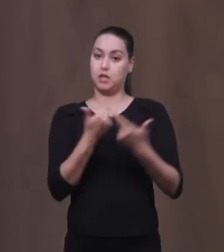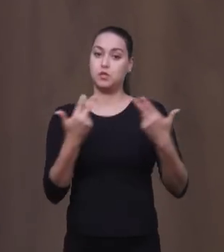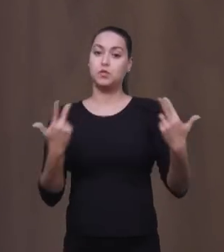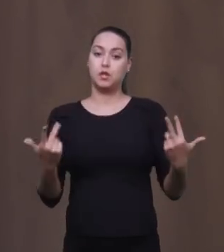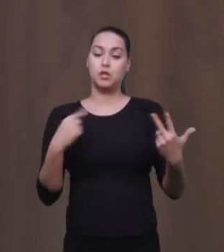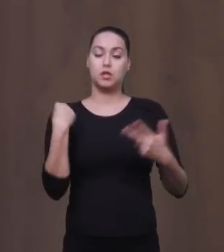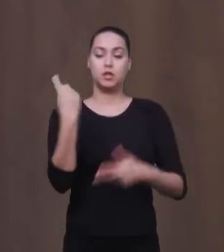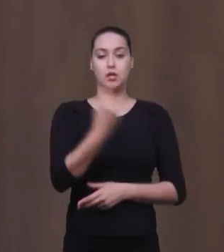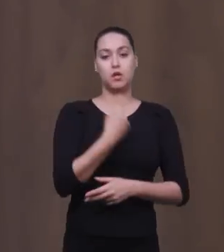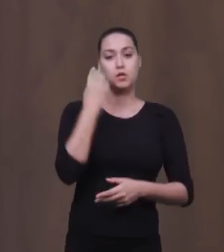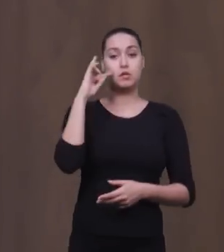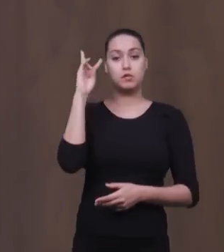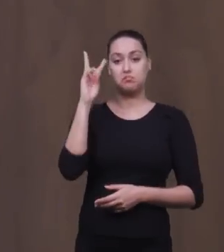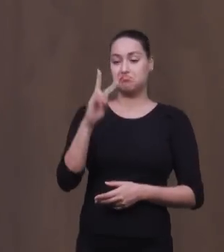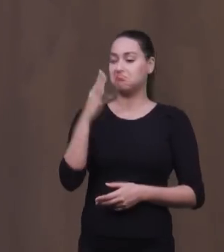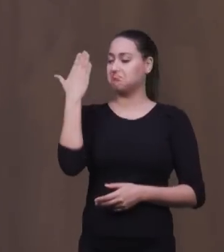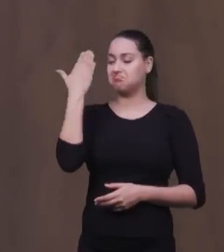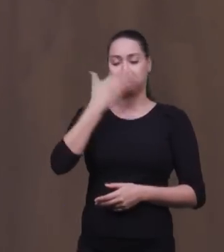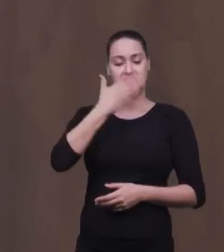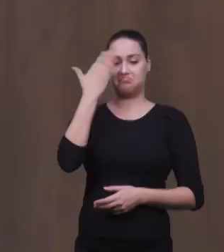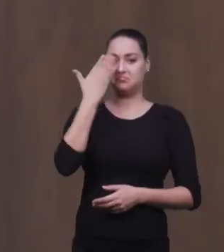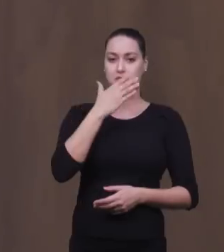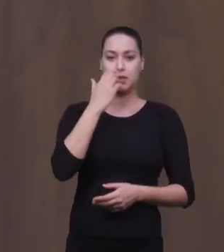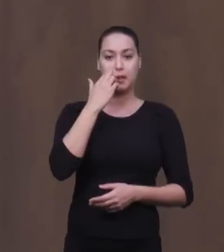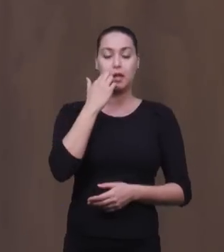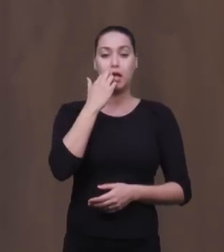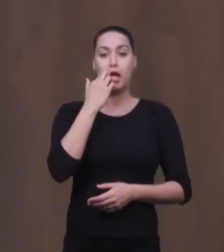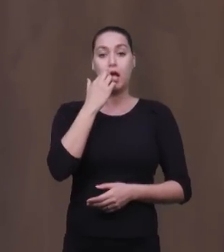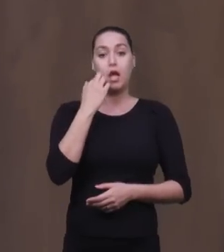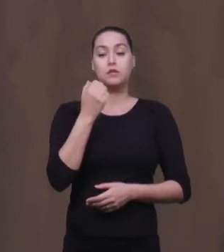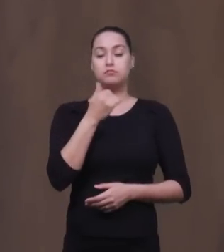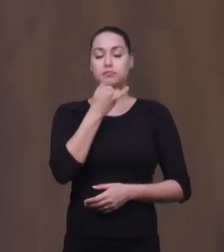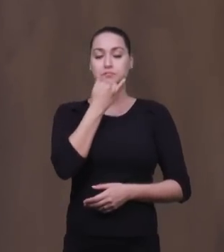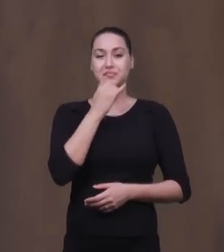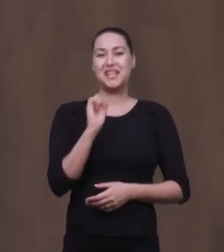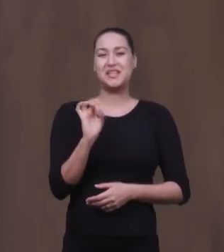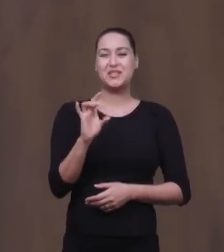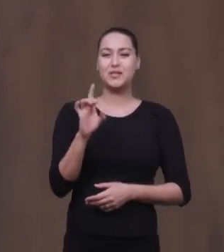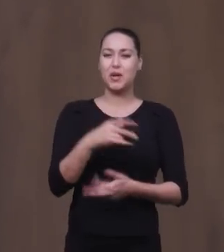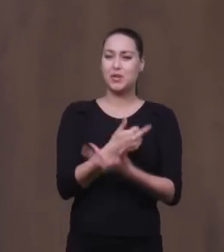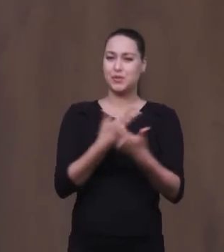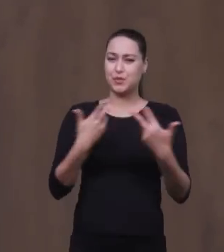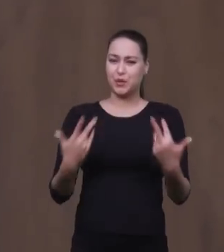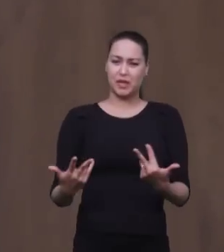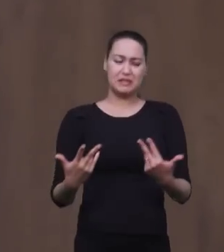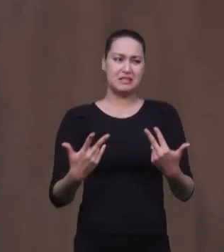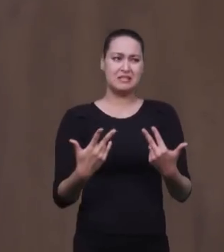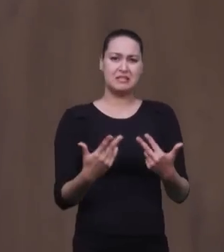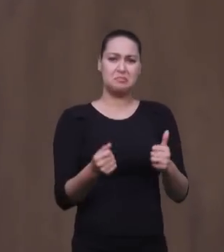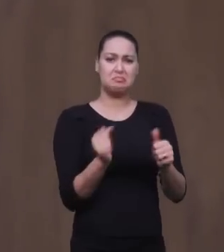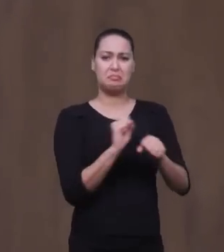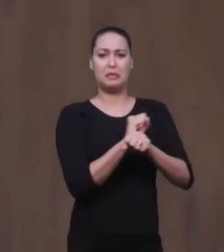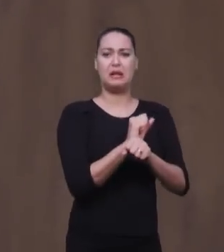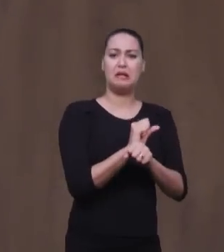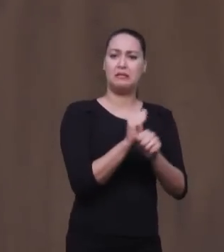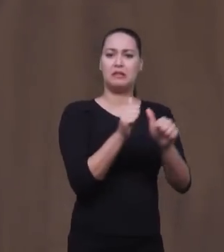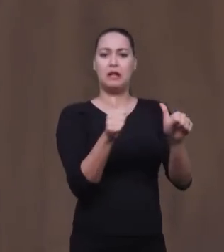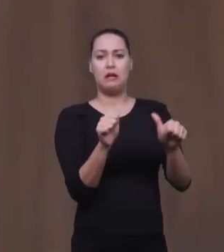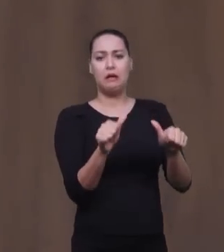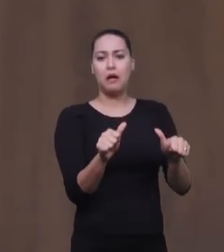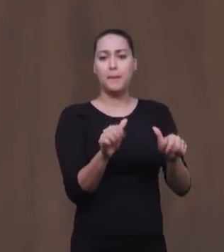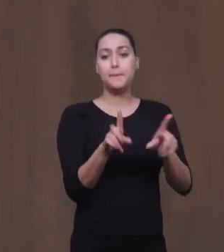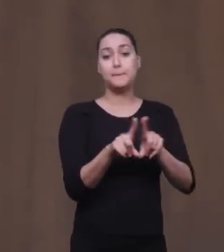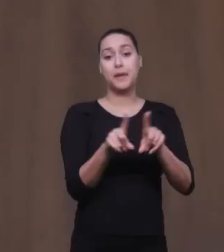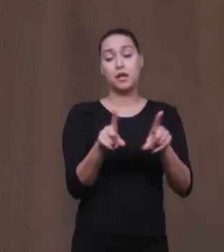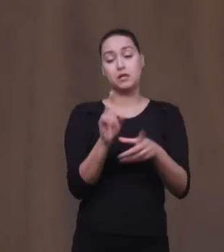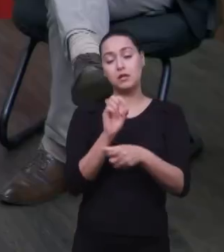sentido. As coisas ali não é coisas simplesmente inanimadas ou visíveis ou concretas, mas aquilo que se espera